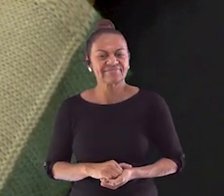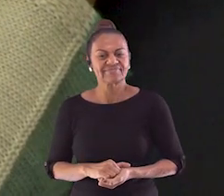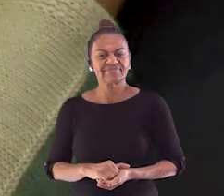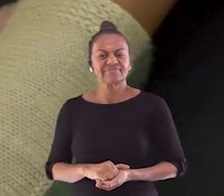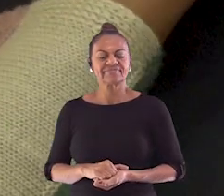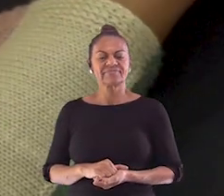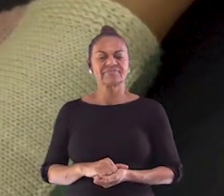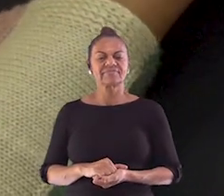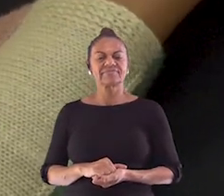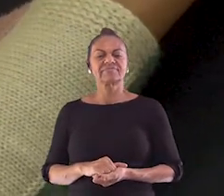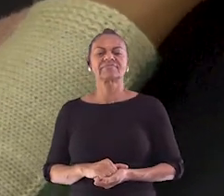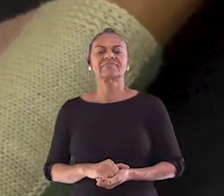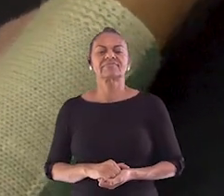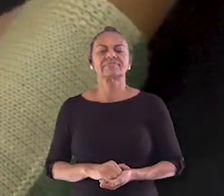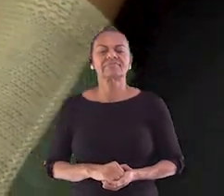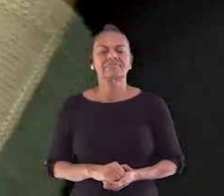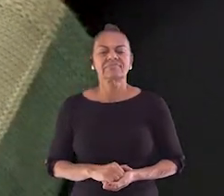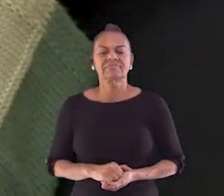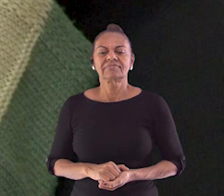dentre outras.